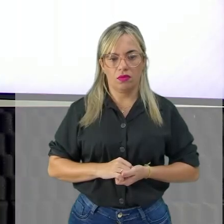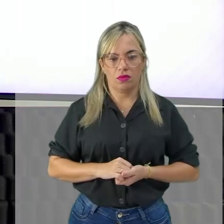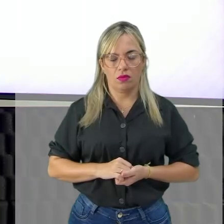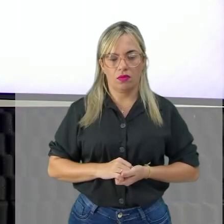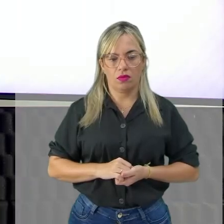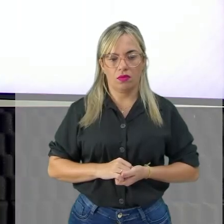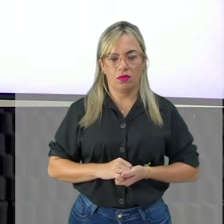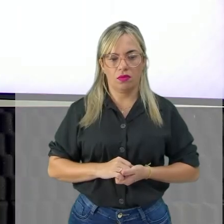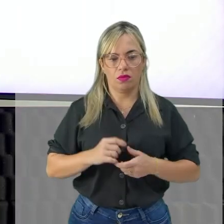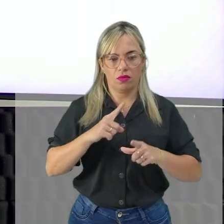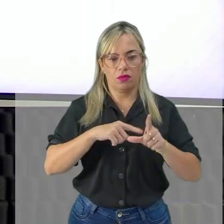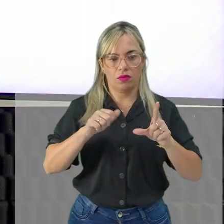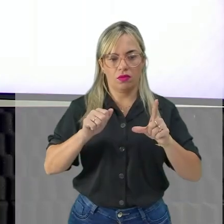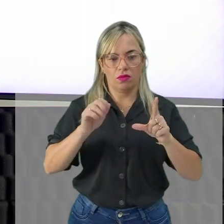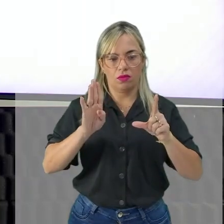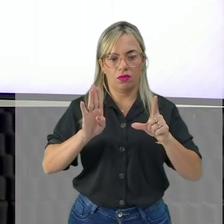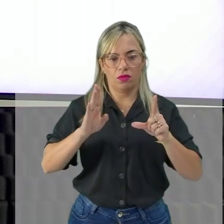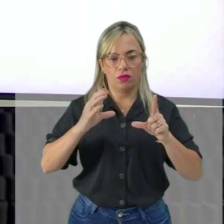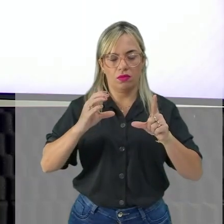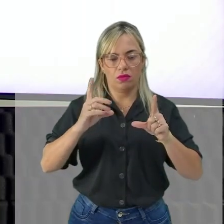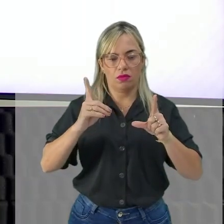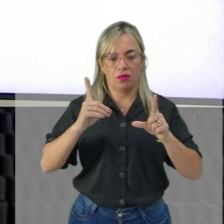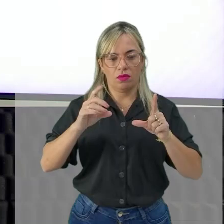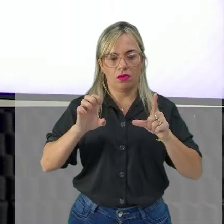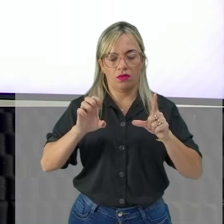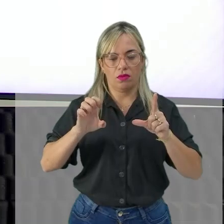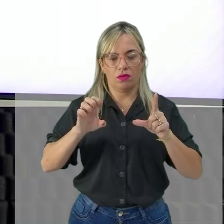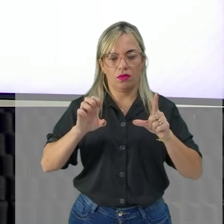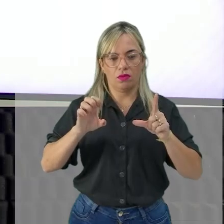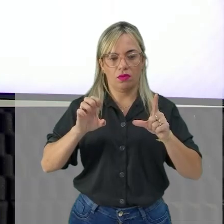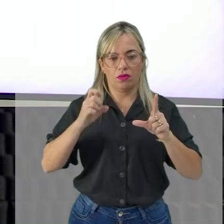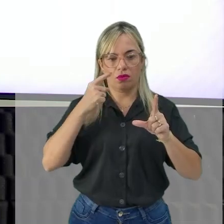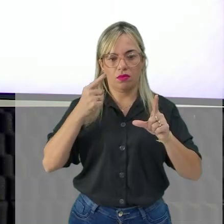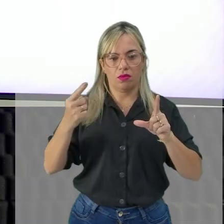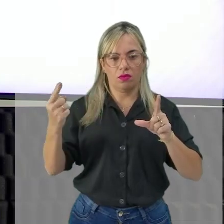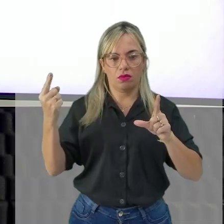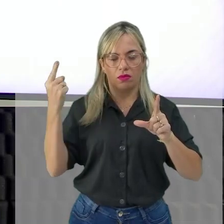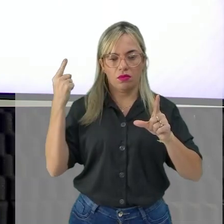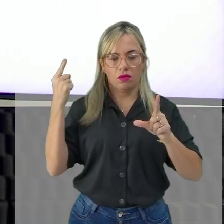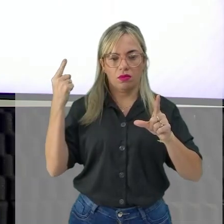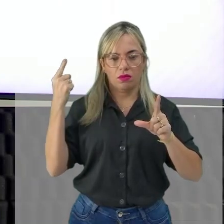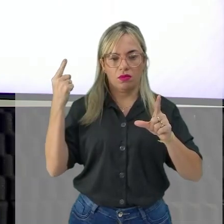4, 1 e 3, 3 e 4, 1 e 2, 2 e 3. Vamos ver aqui